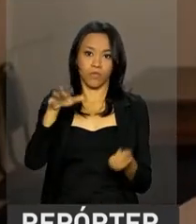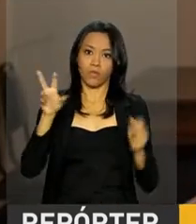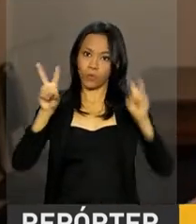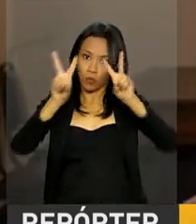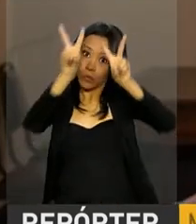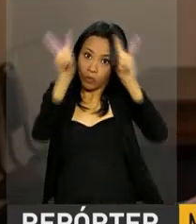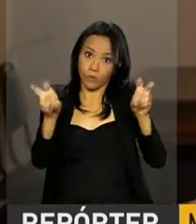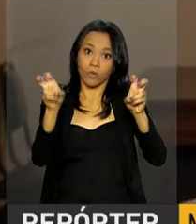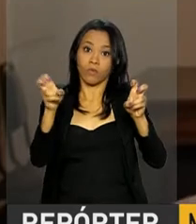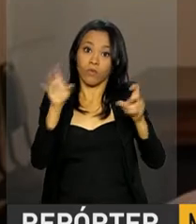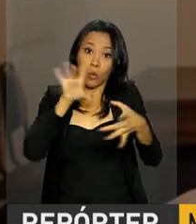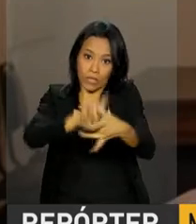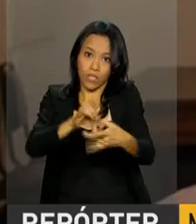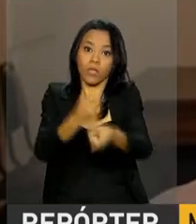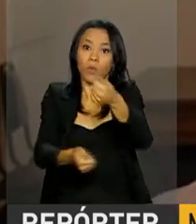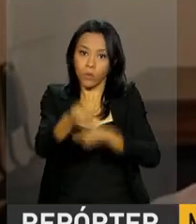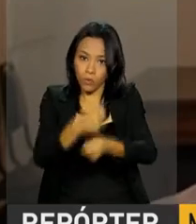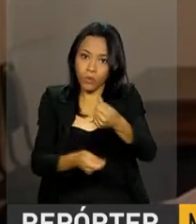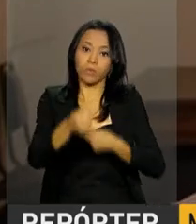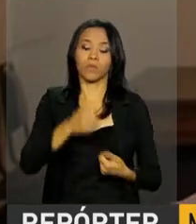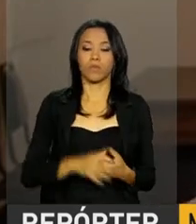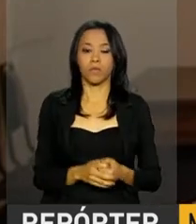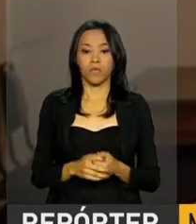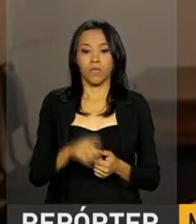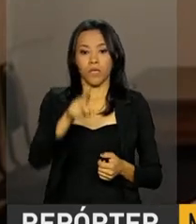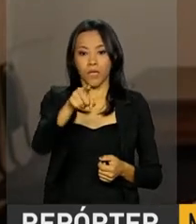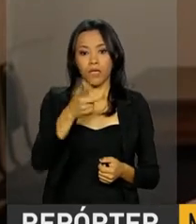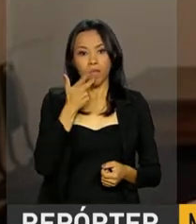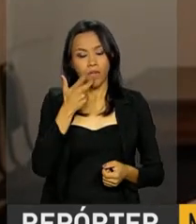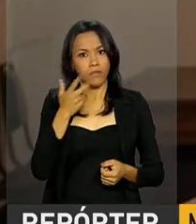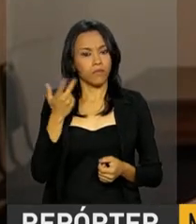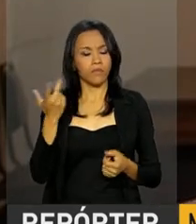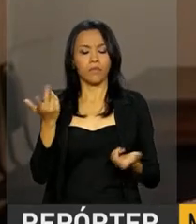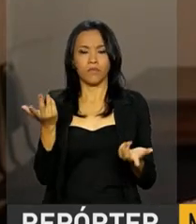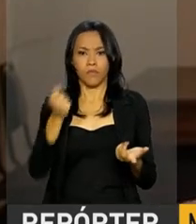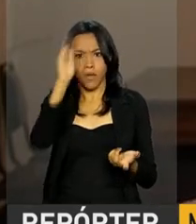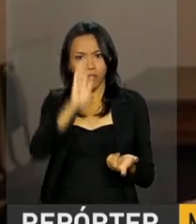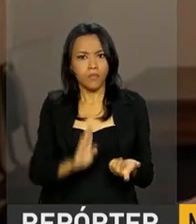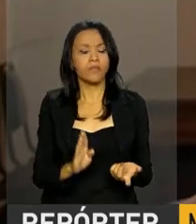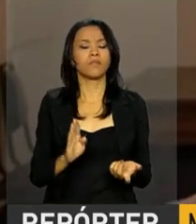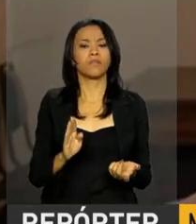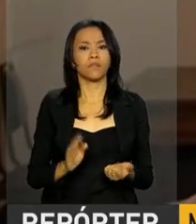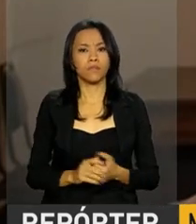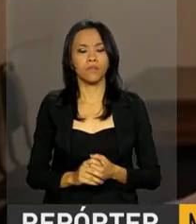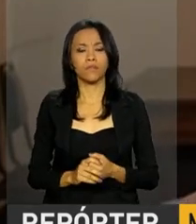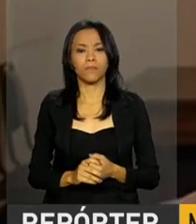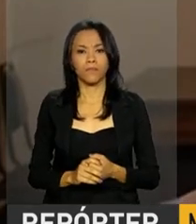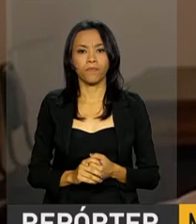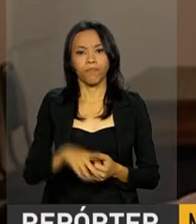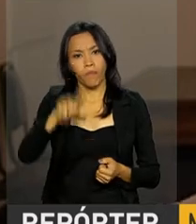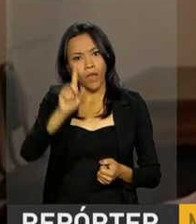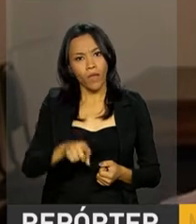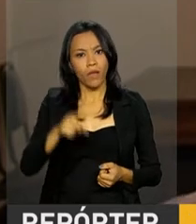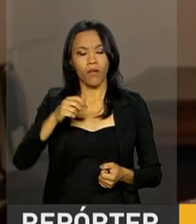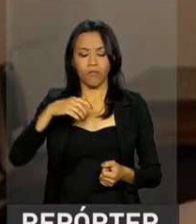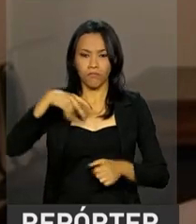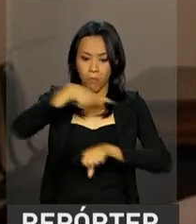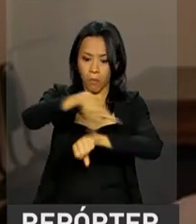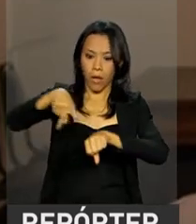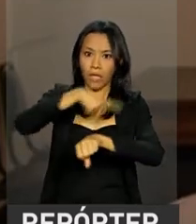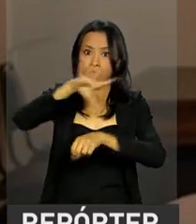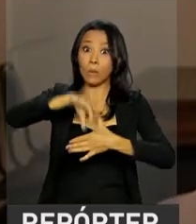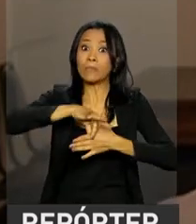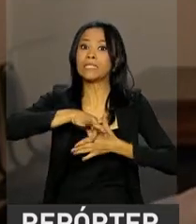definitivamente no cenário dos grandes eventos internacionais o brasil é um grande país é um líder na américa